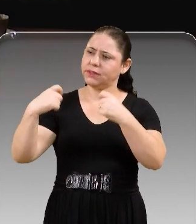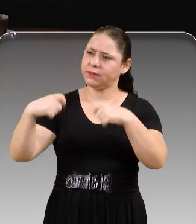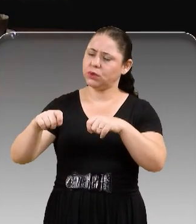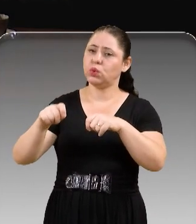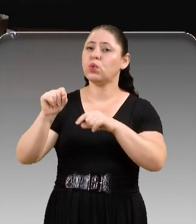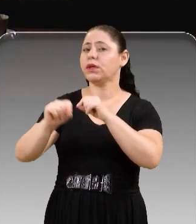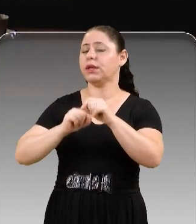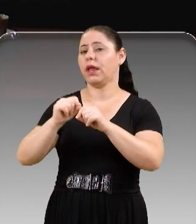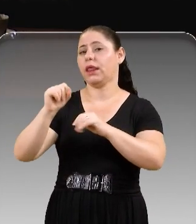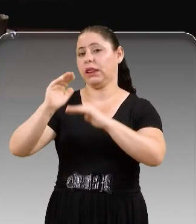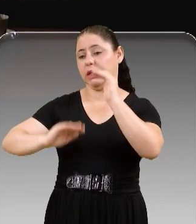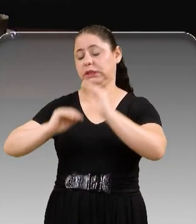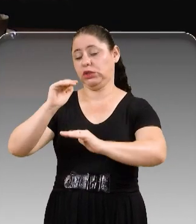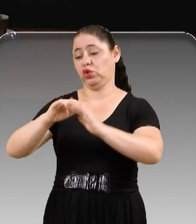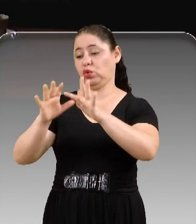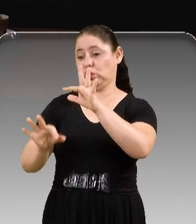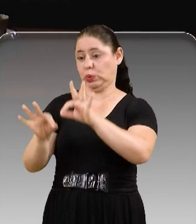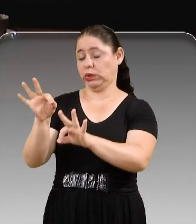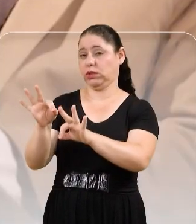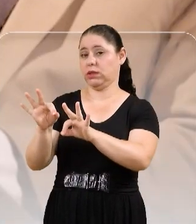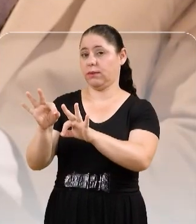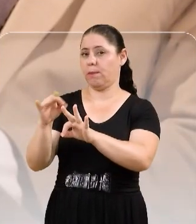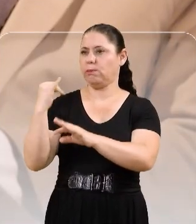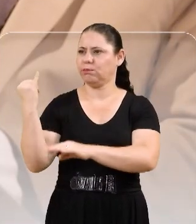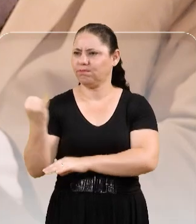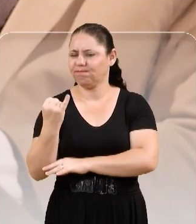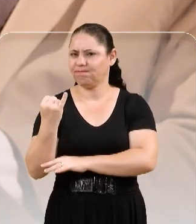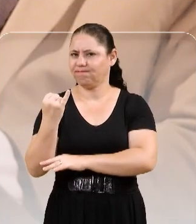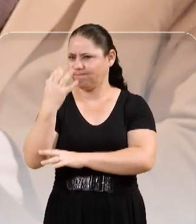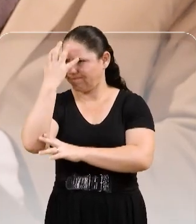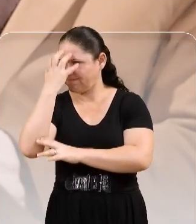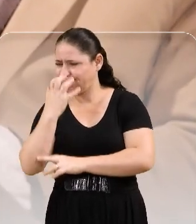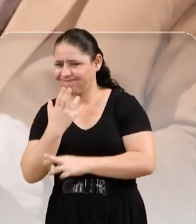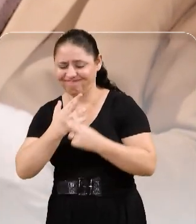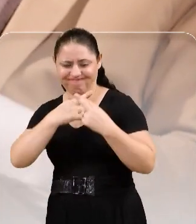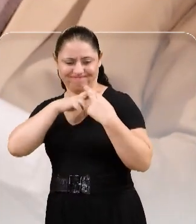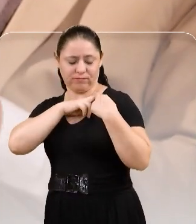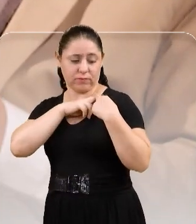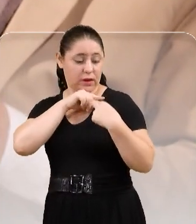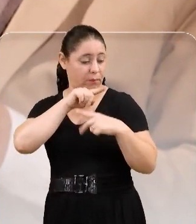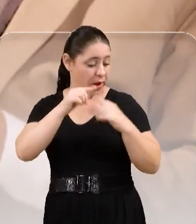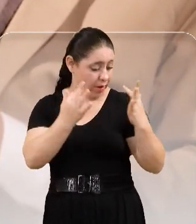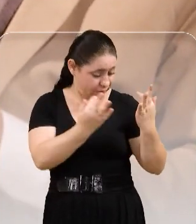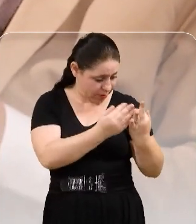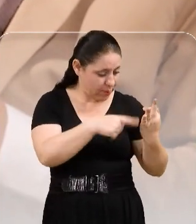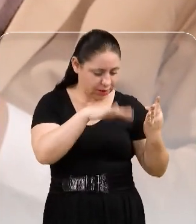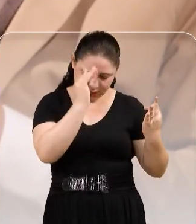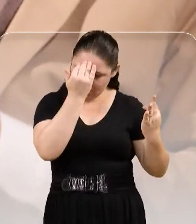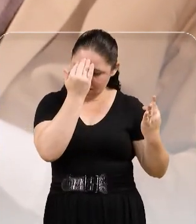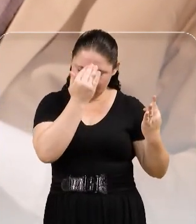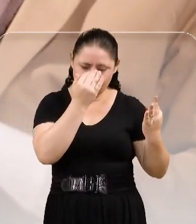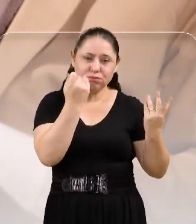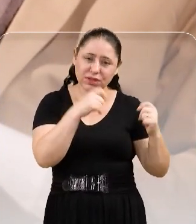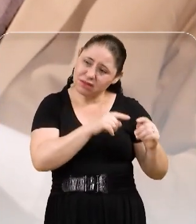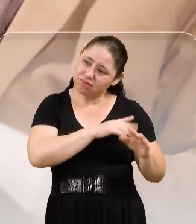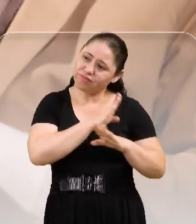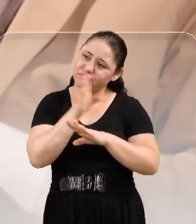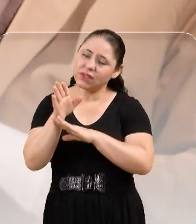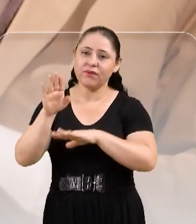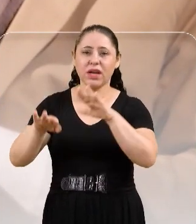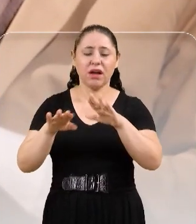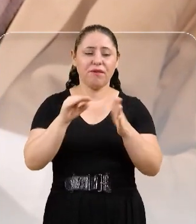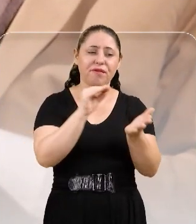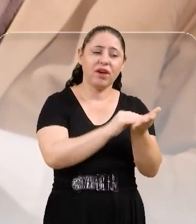de Estado, né? Do Estado juiz. E, felizmente, a família entendeu e compreendeu essas ausências.